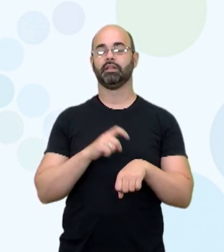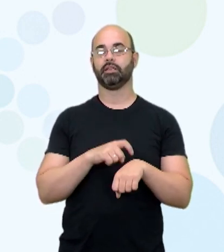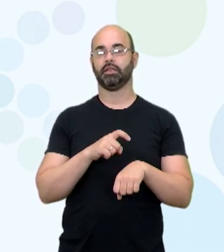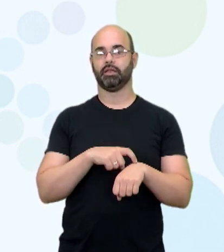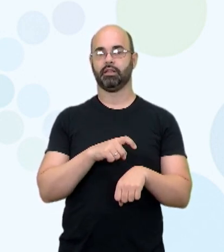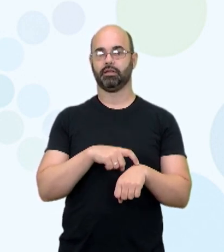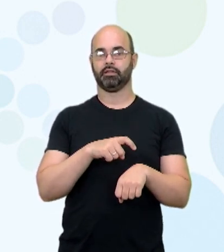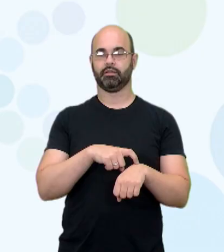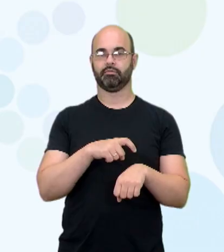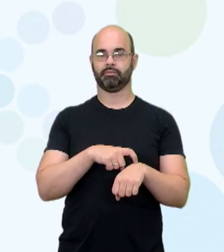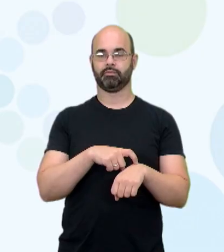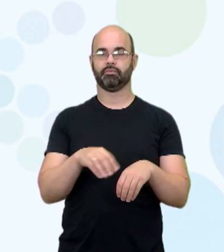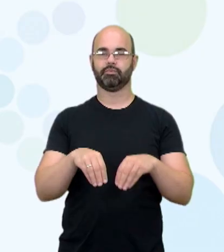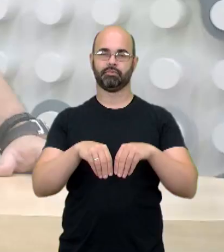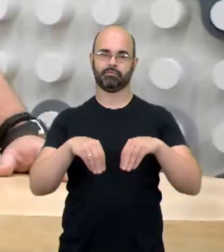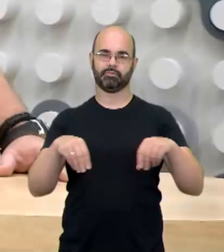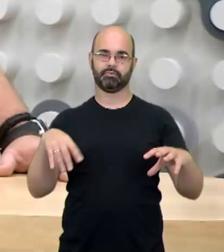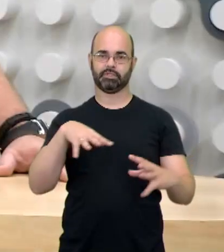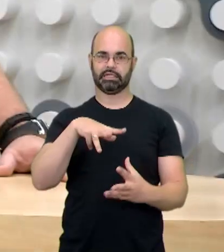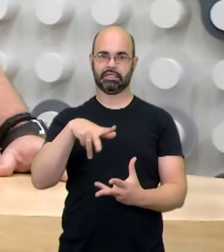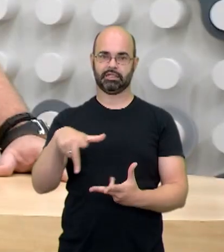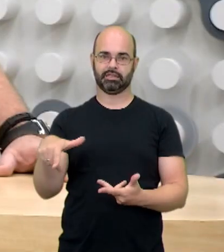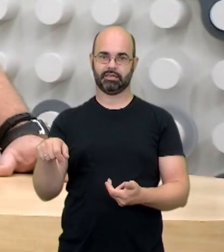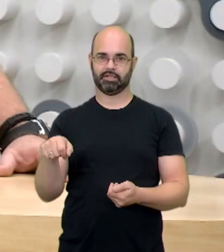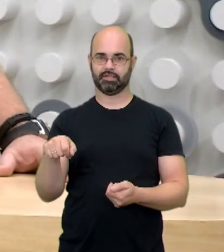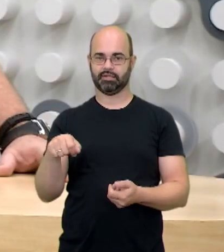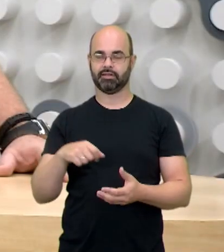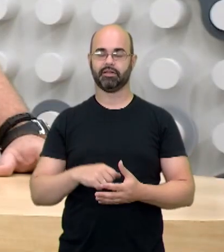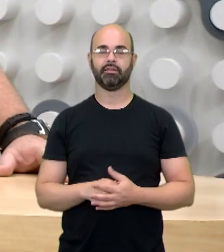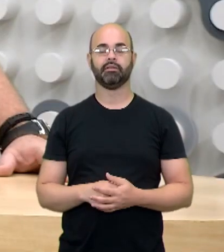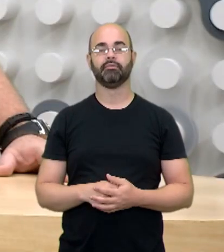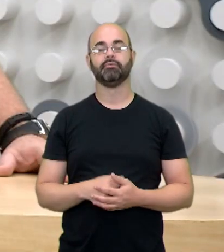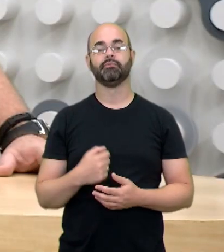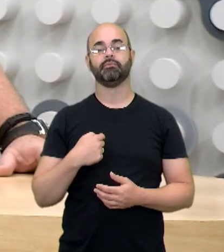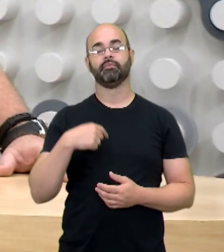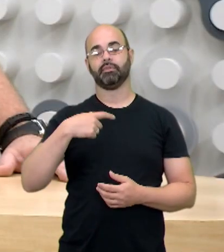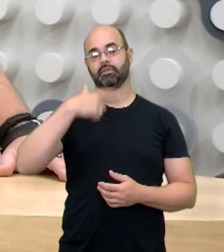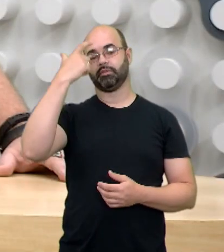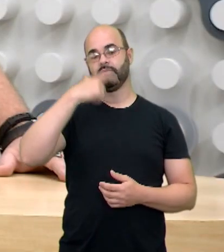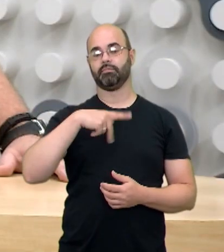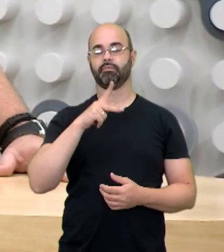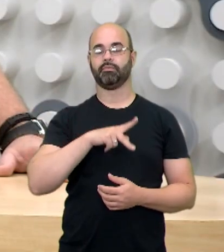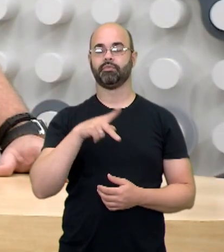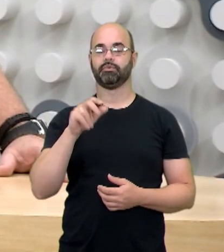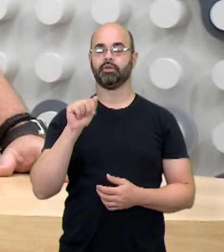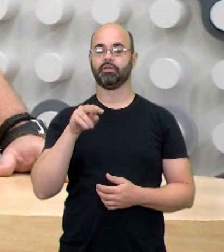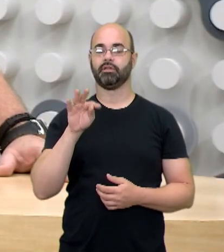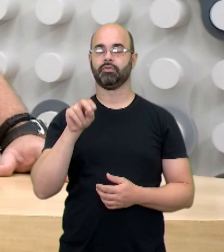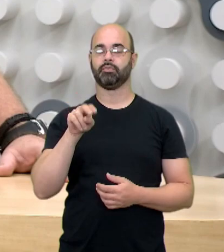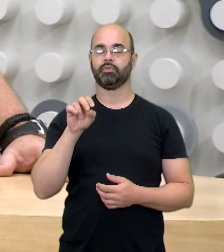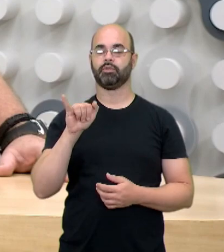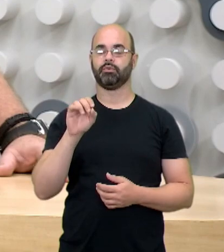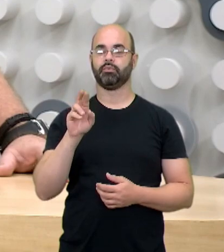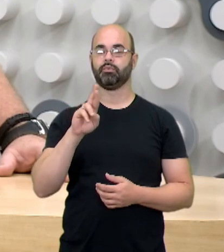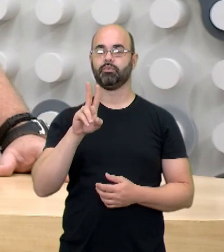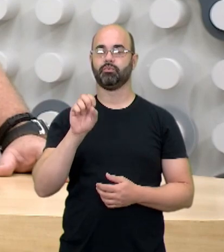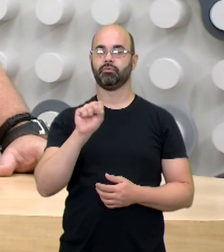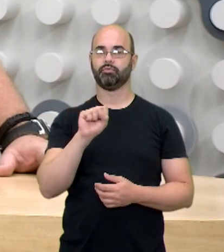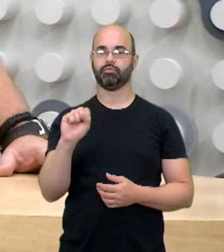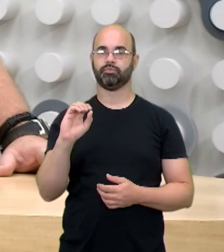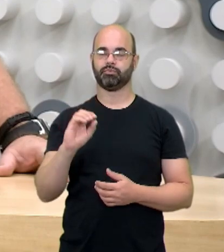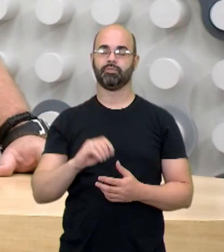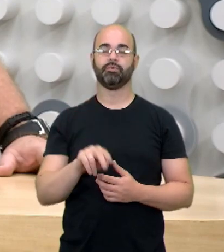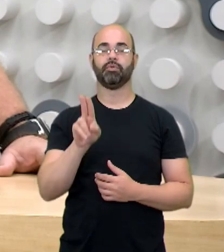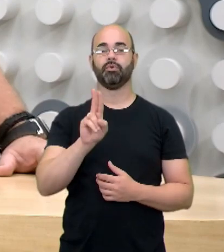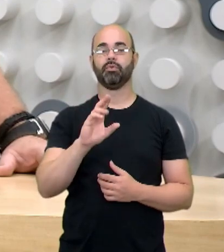da Terra. Eu sou o professor Antônio Russo Júnior, professor de Geografia do Centro de Mídias, né? A unidade curricular que